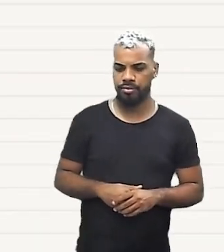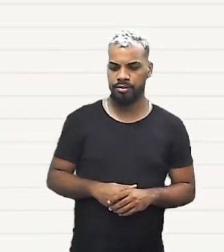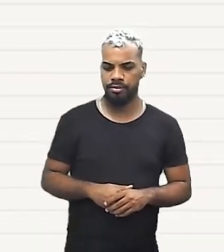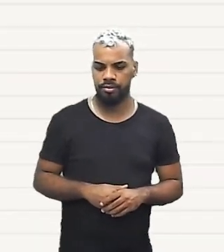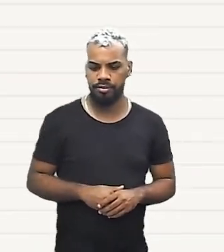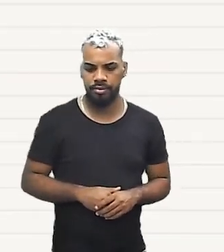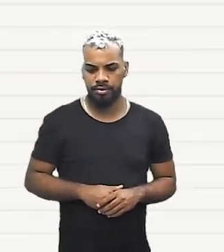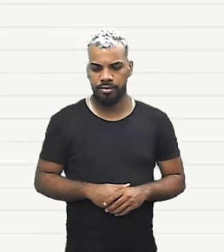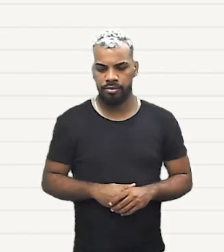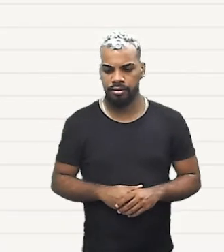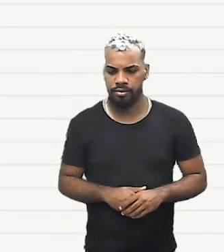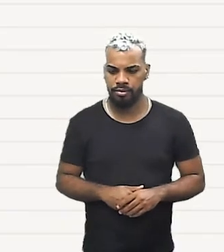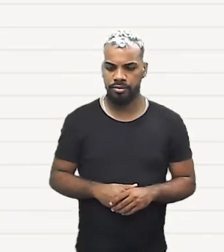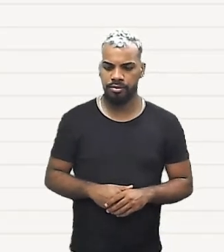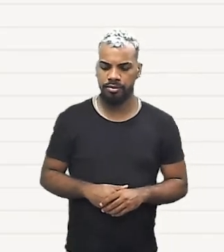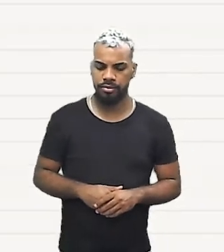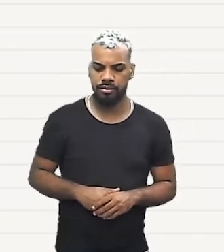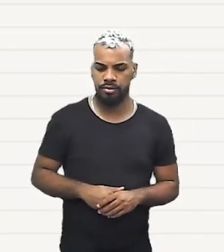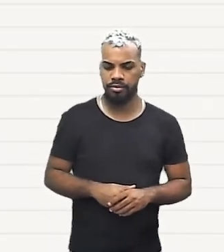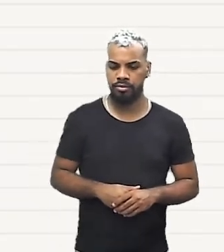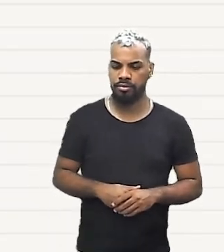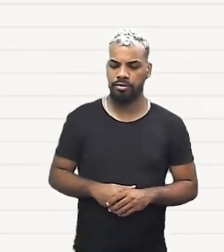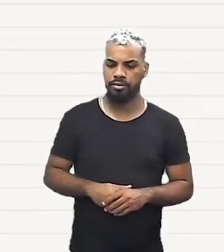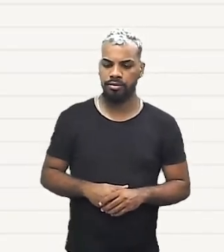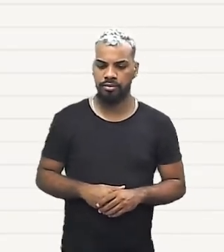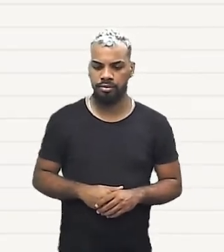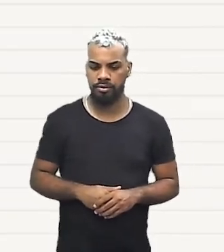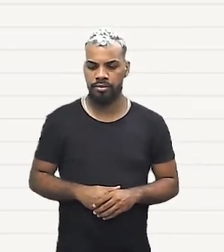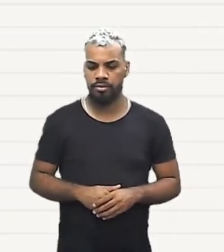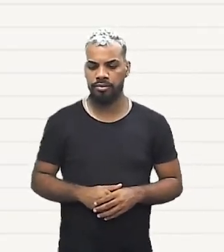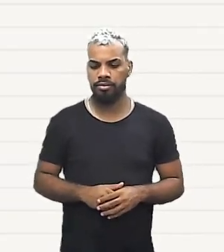ó eu vou ter os glicídios ou carboidratos